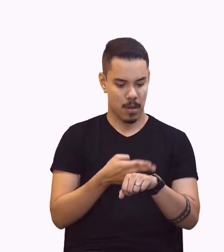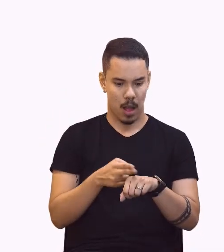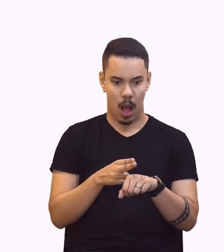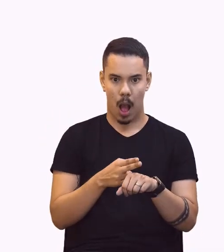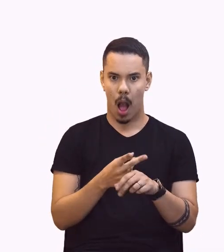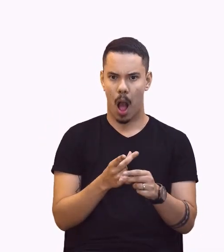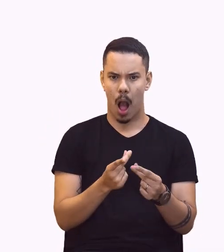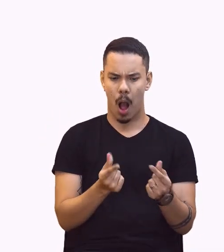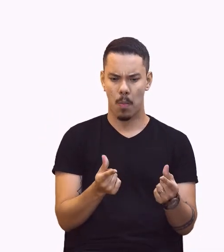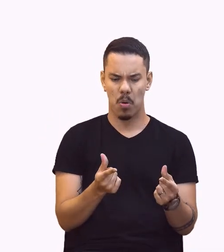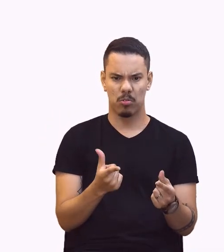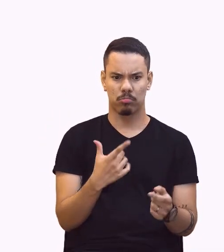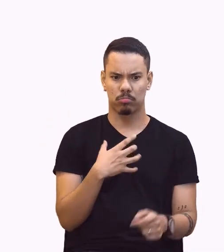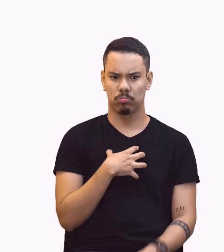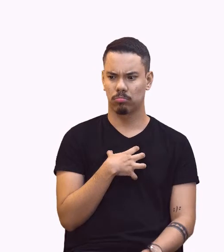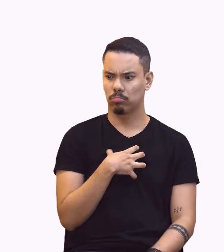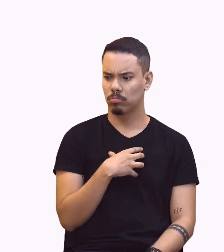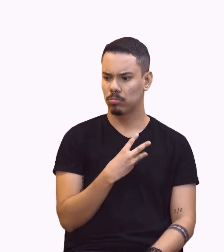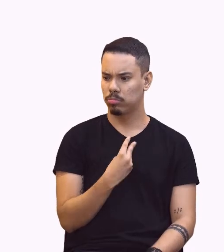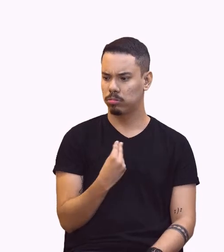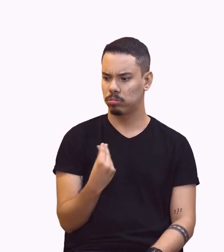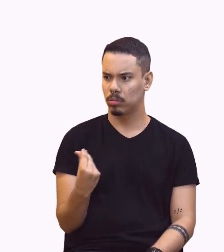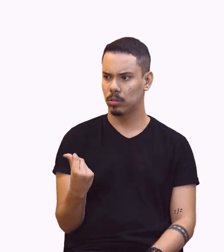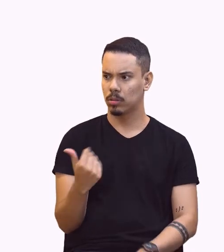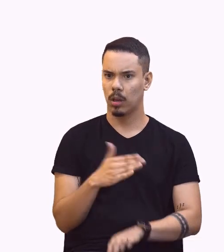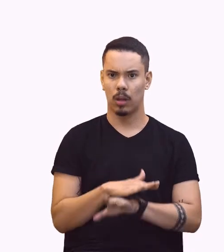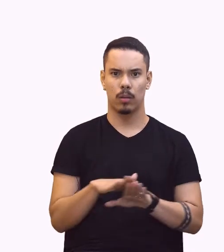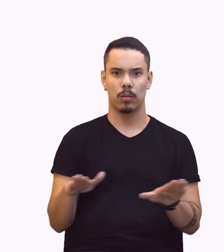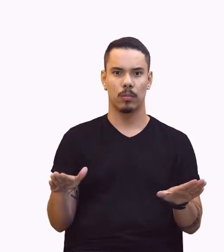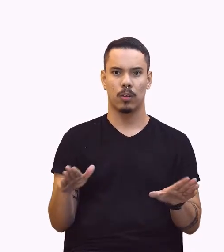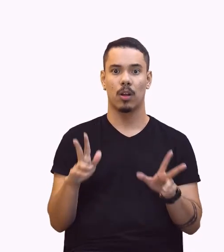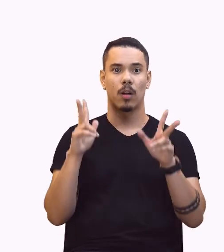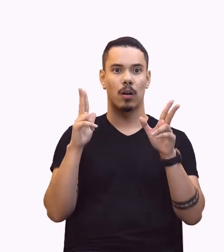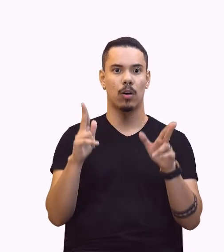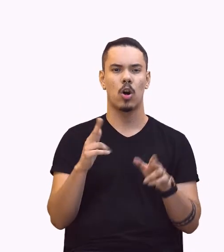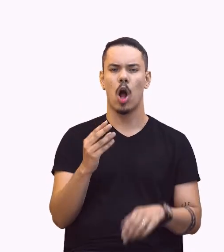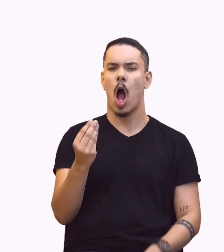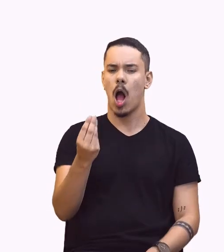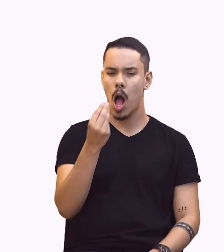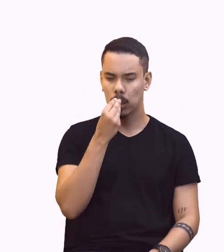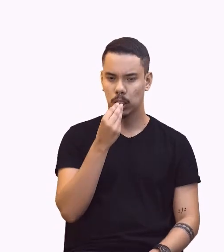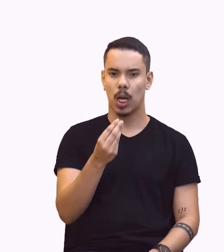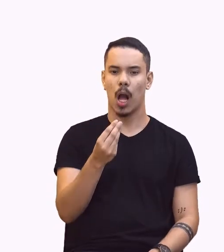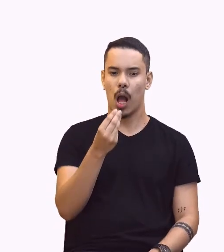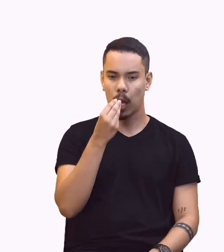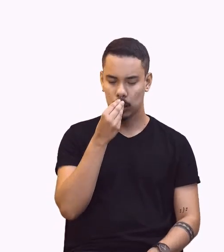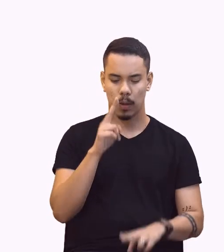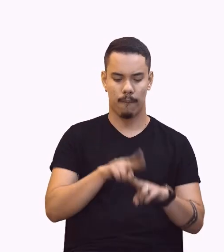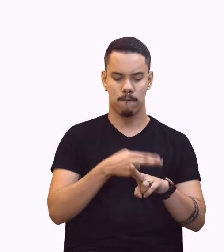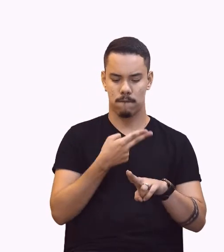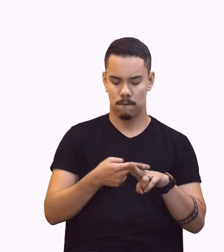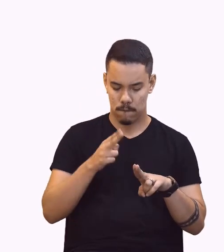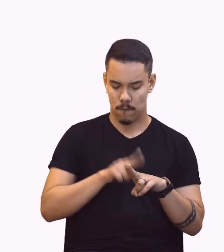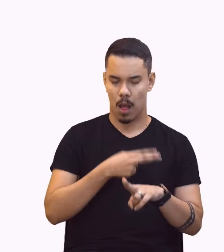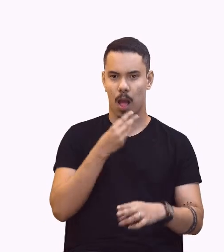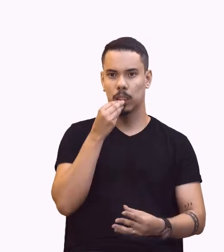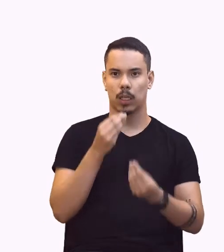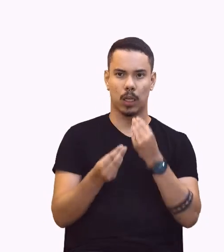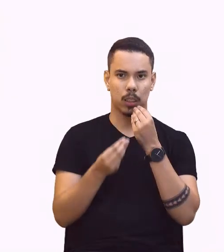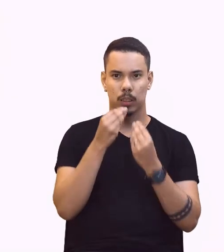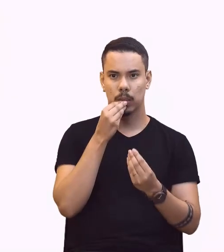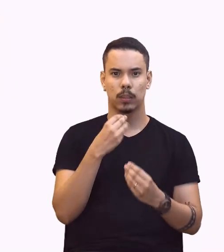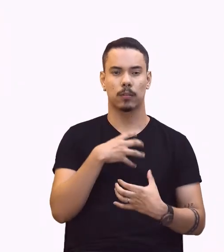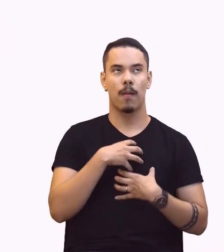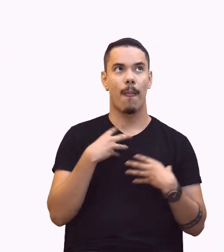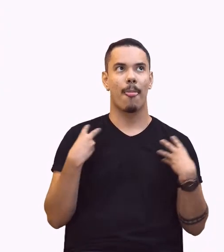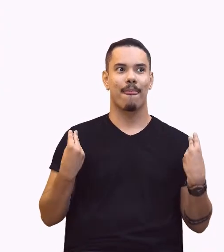chocolate. Então, é como se ele quisesse dizer, coma mais chocolate para você continuar tendo aquela